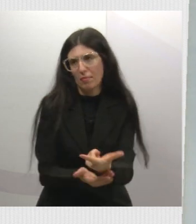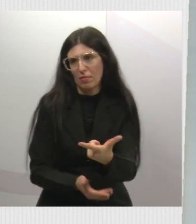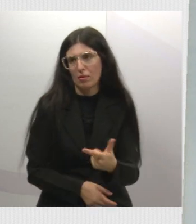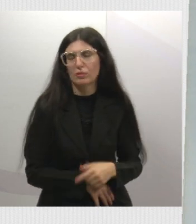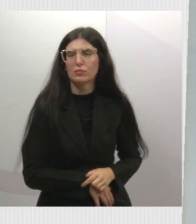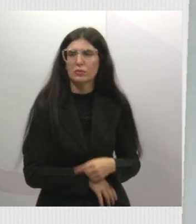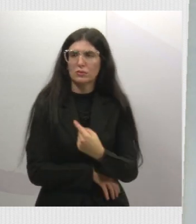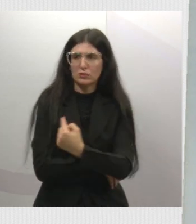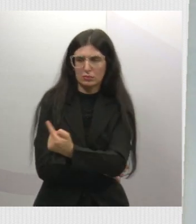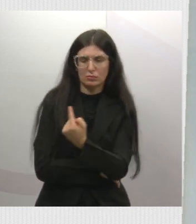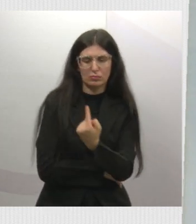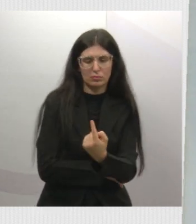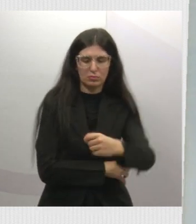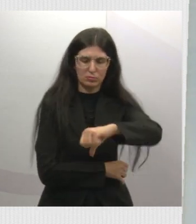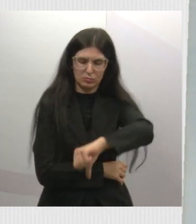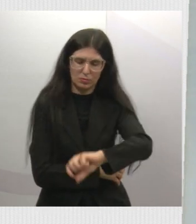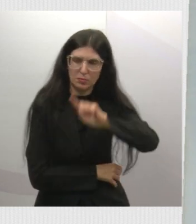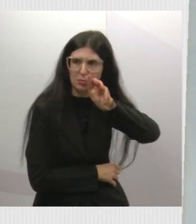quadrimestre,